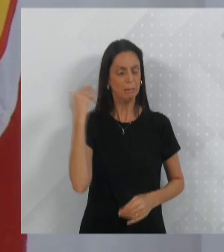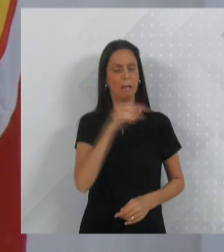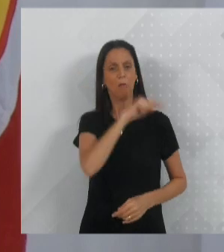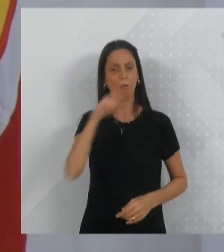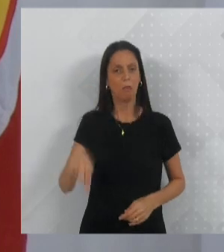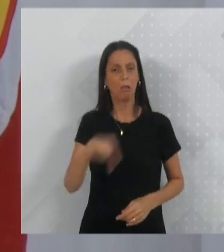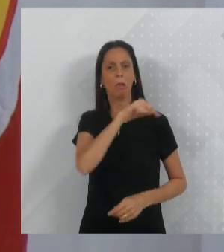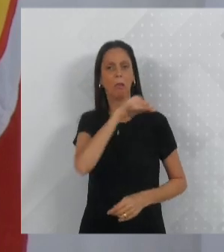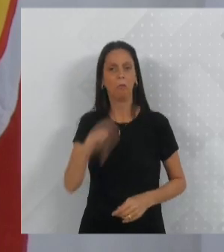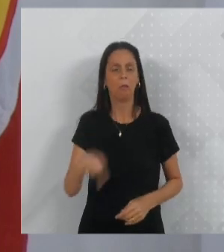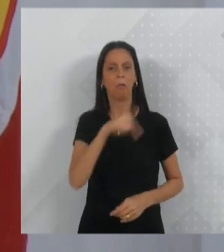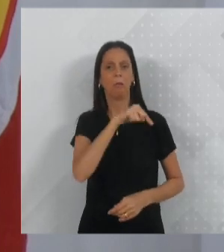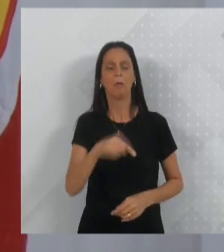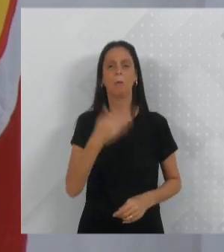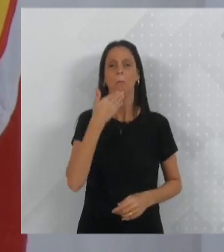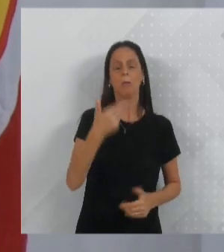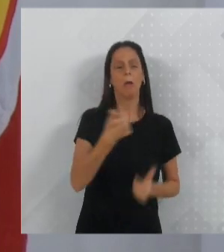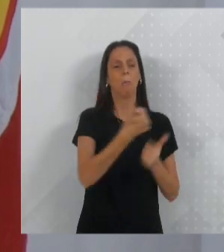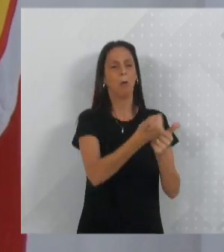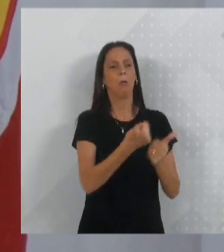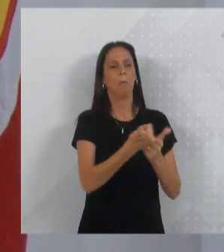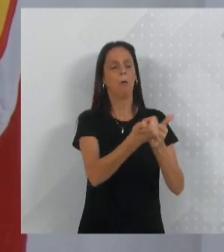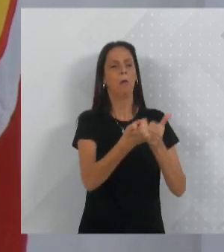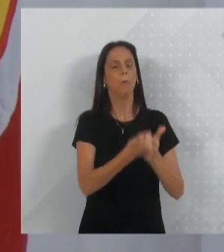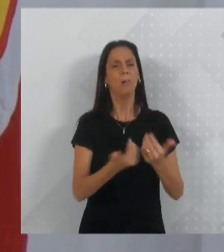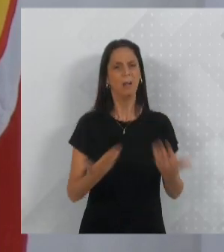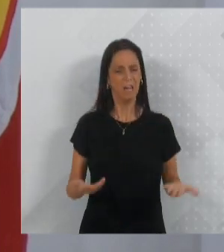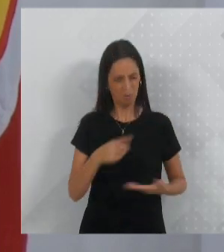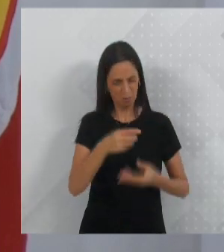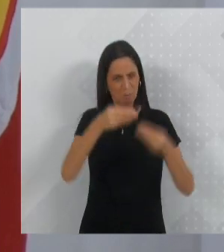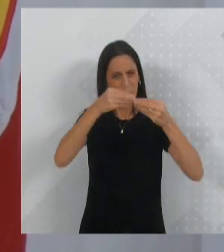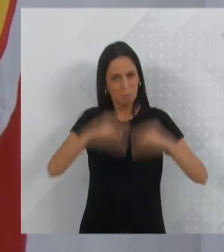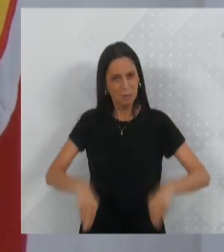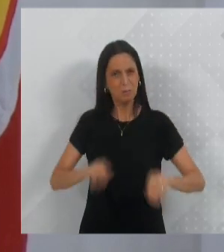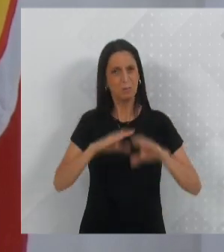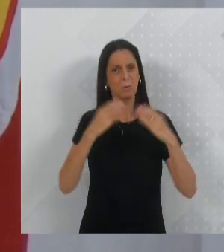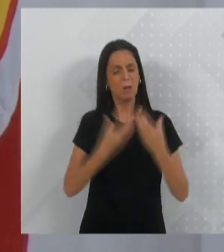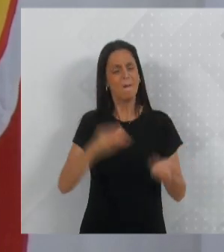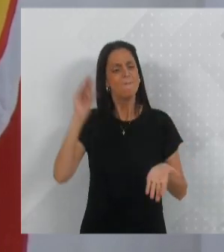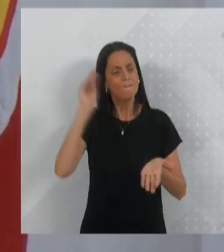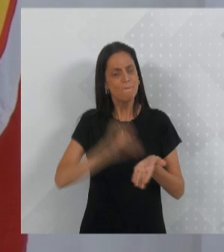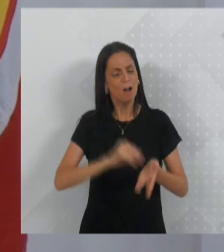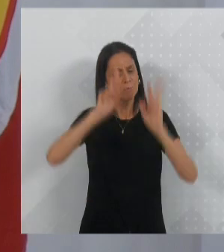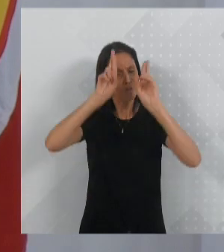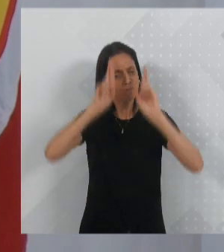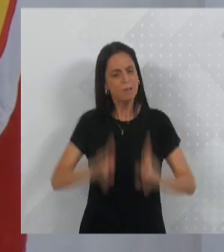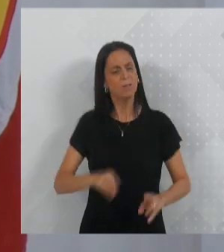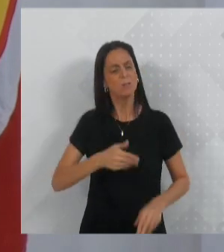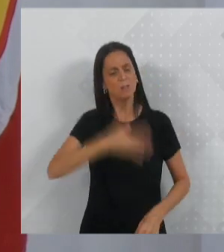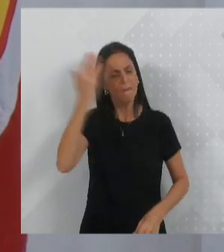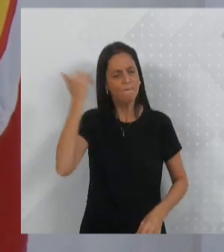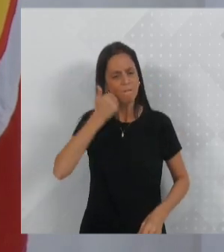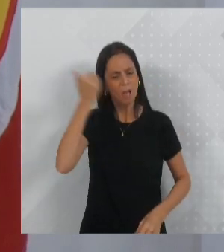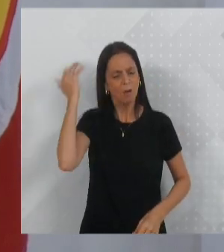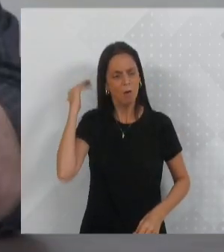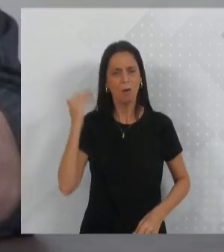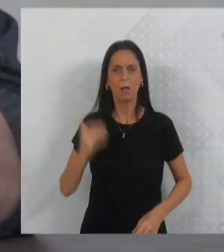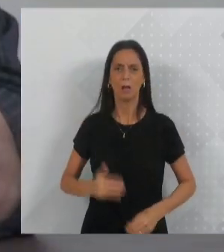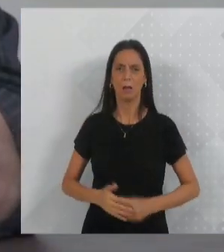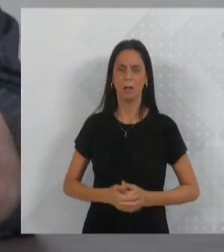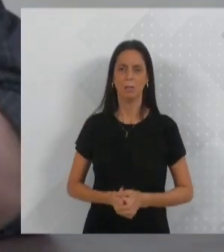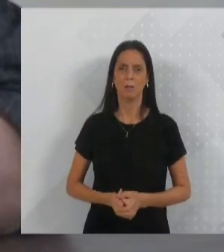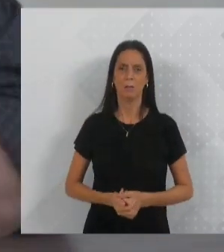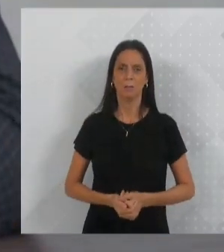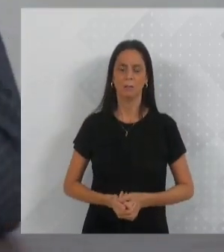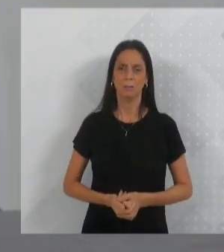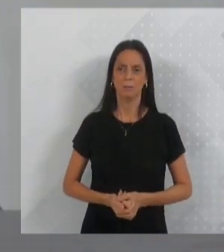Tribuna pedir apoio e agora faz isso com a comunidade Blumenau falta de respeito sem vergonha ouça parte com